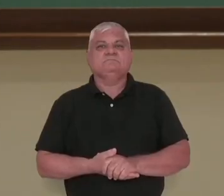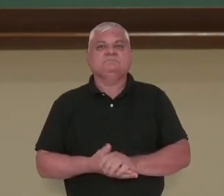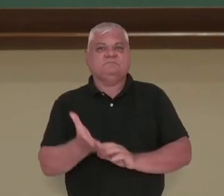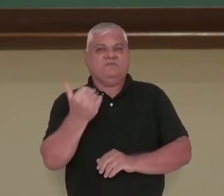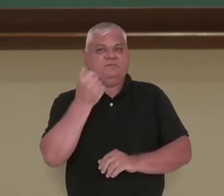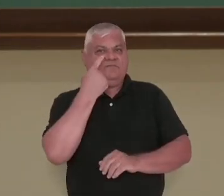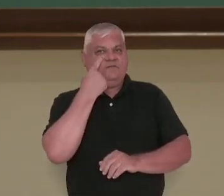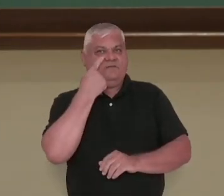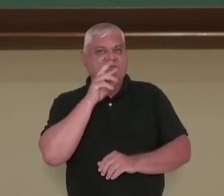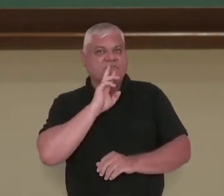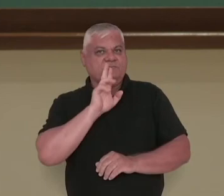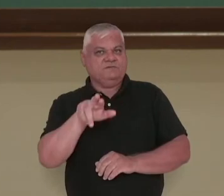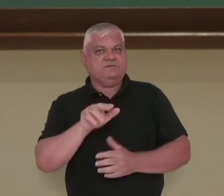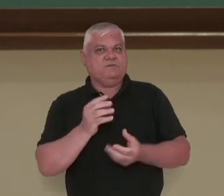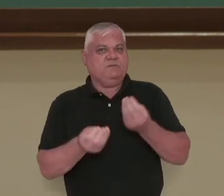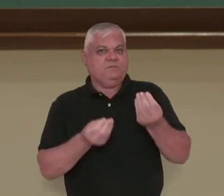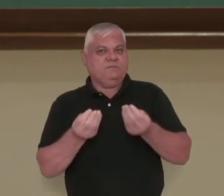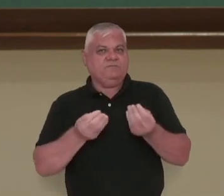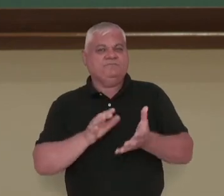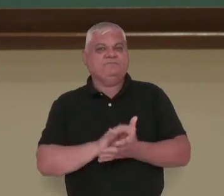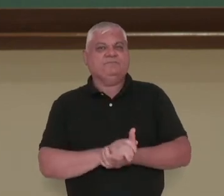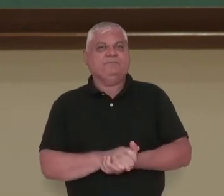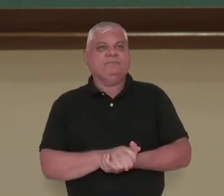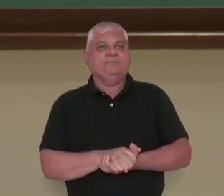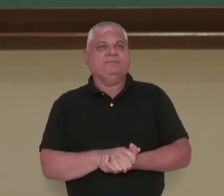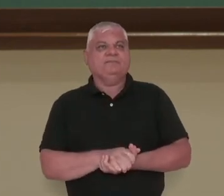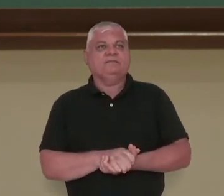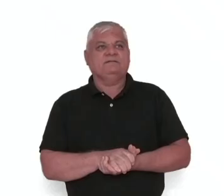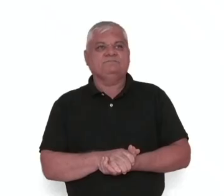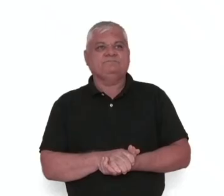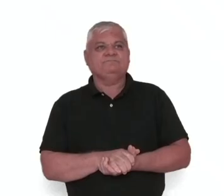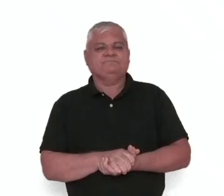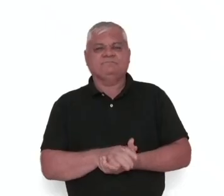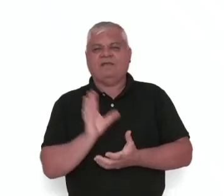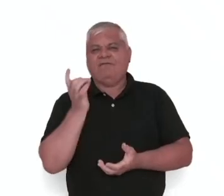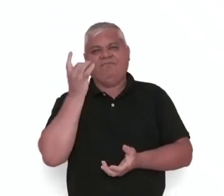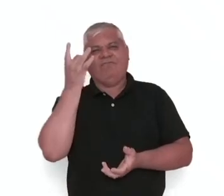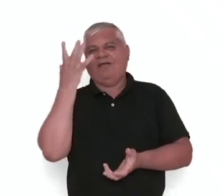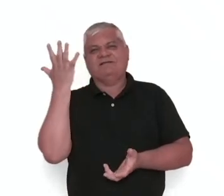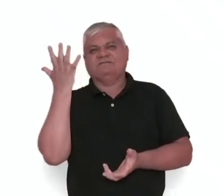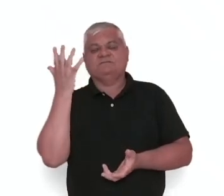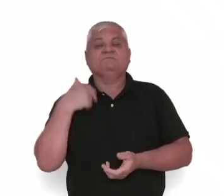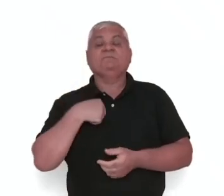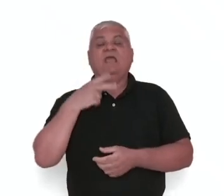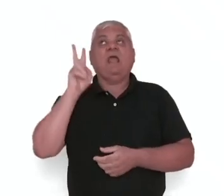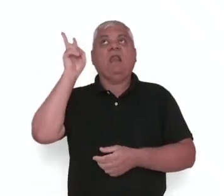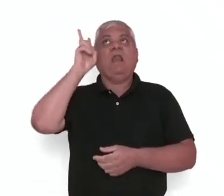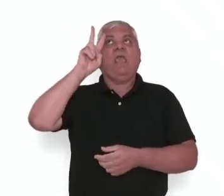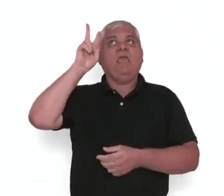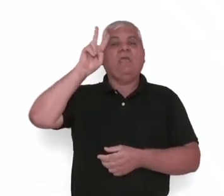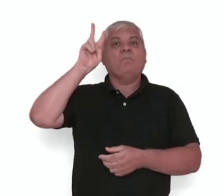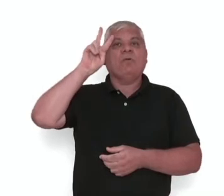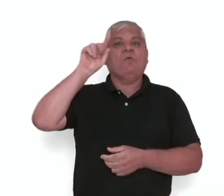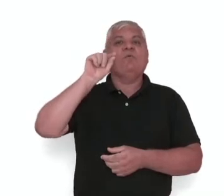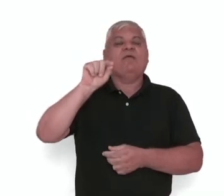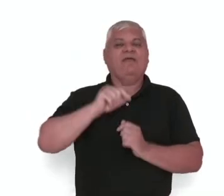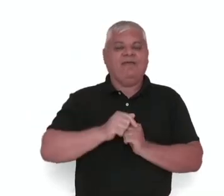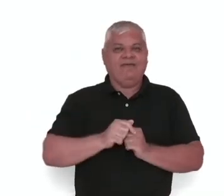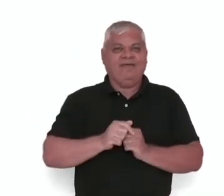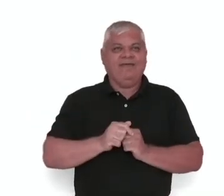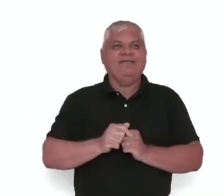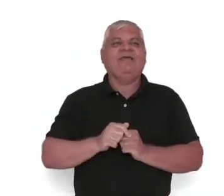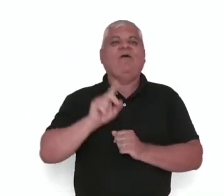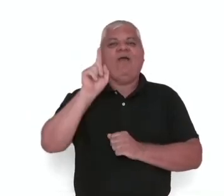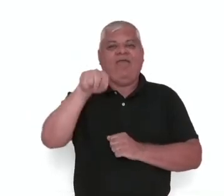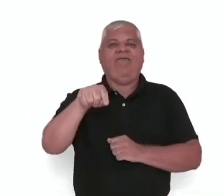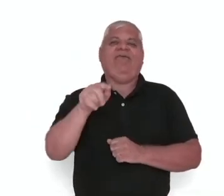Vamos verificar aqui, galera, como que ficou então? Olha lá. Tava fácil, né? Quando ele diz assim, lembro, né? Eu tenho aí o presente